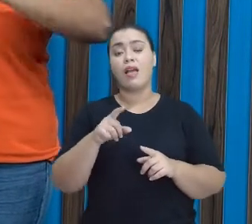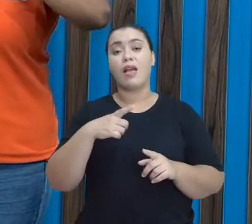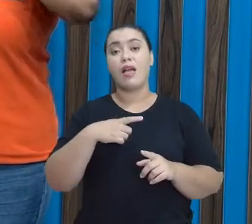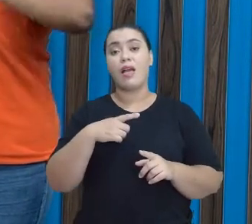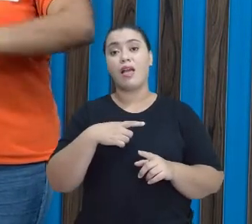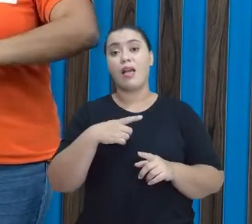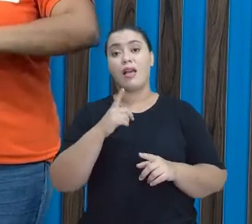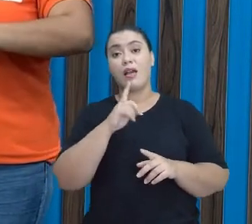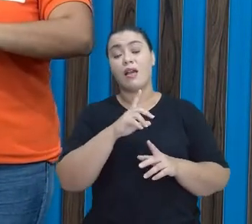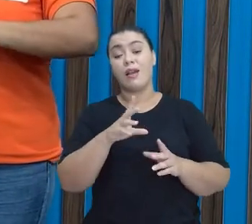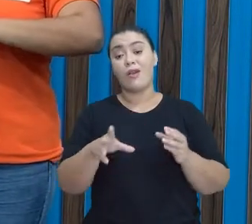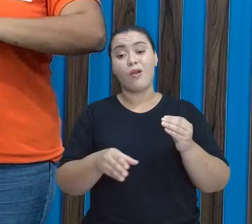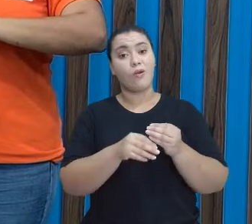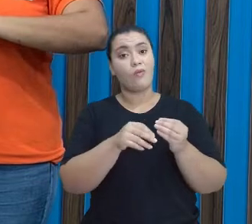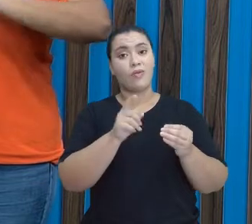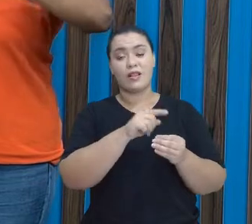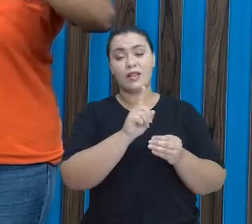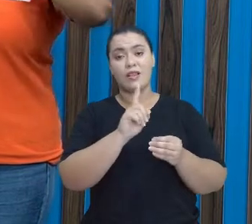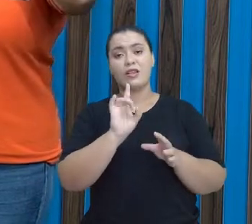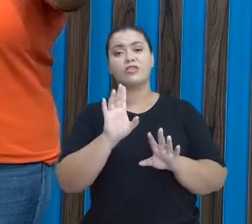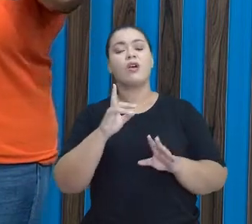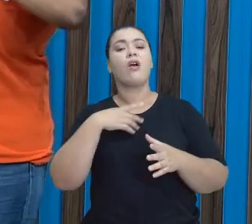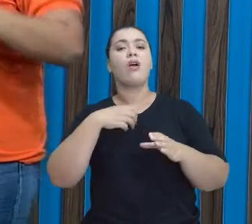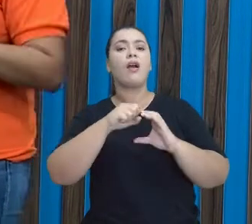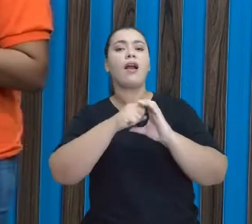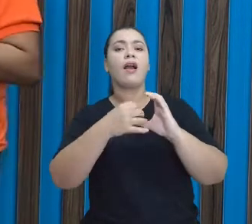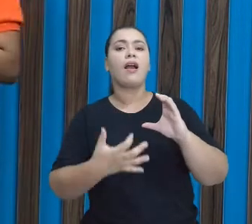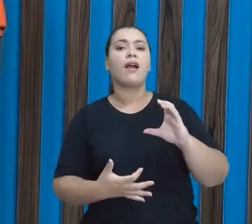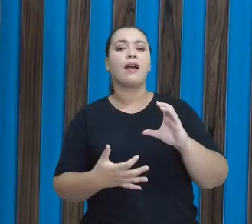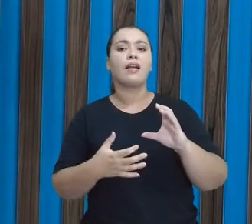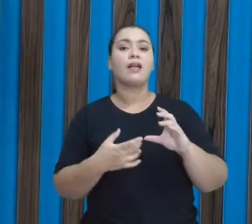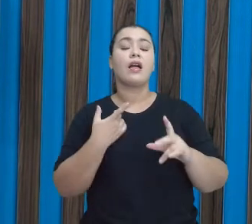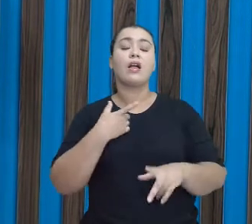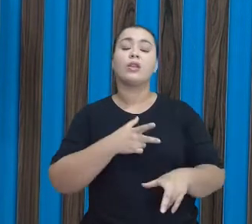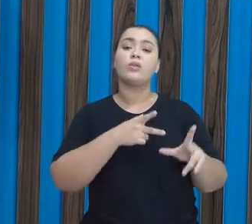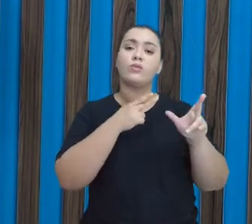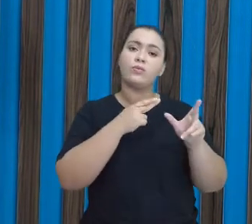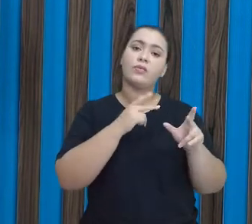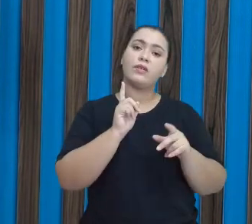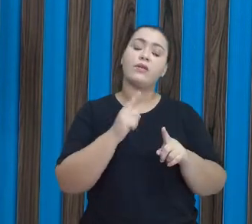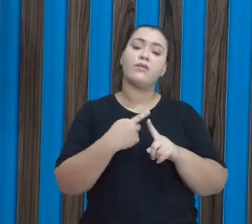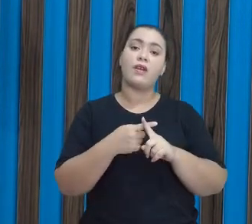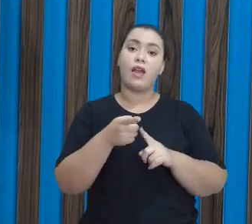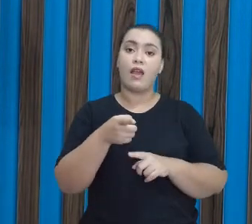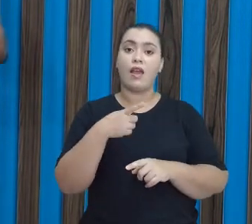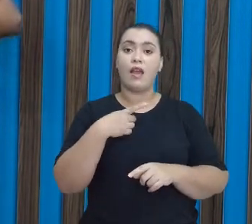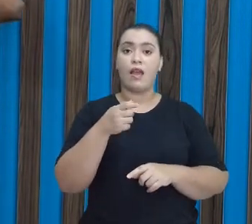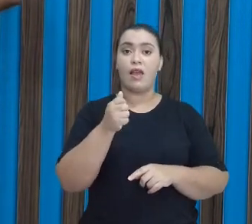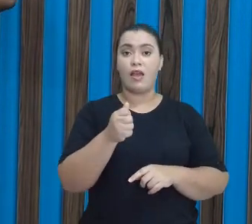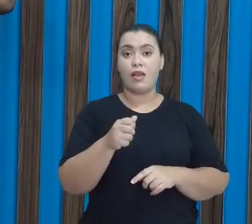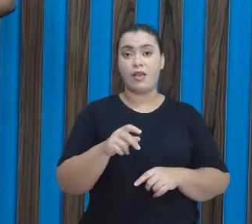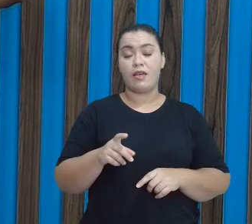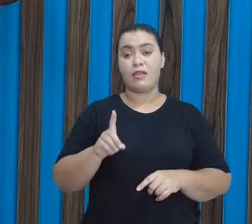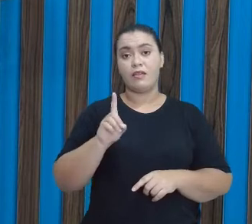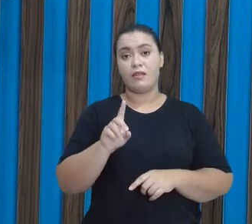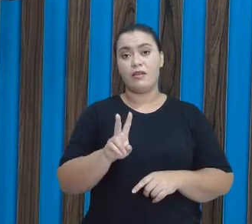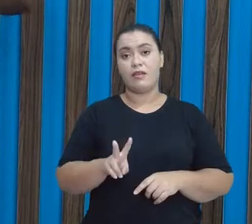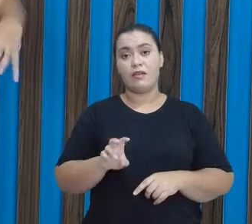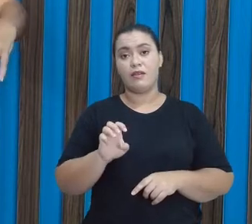não de completá-lo. Mas são o quê? Advérbios de tempo, que estão